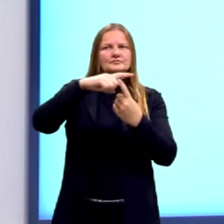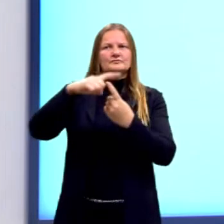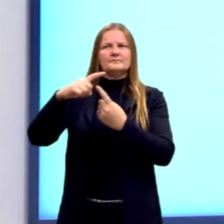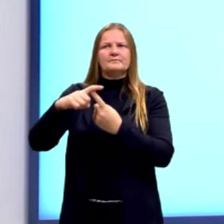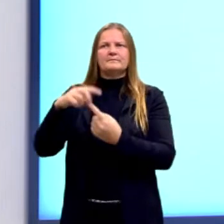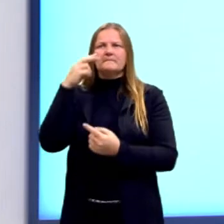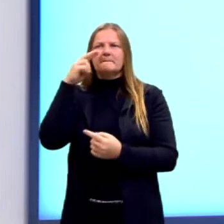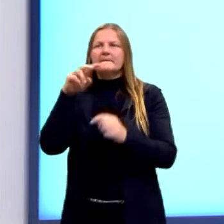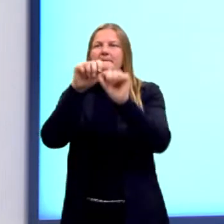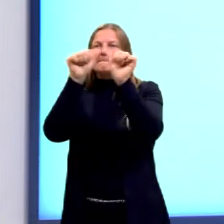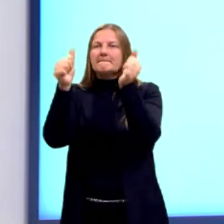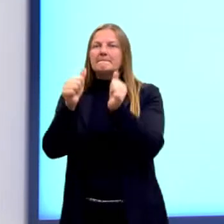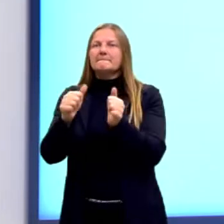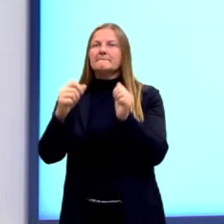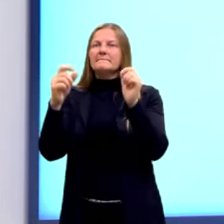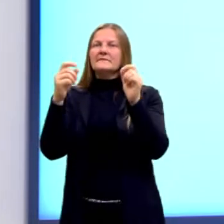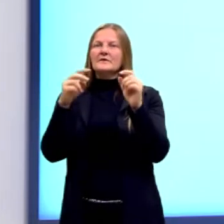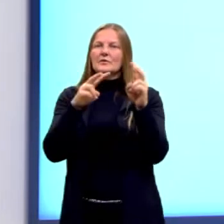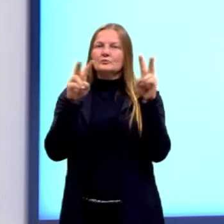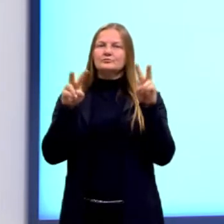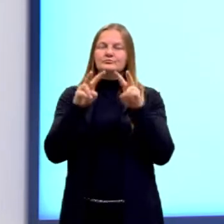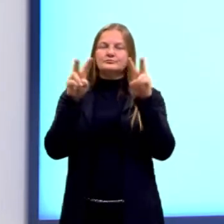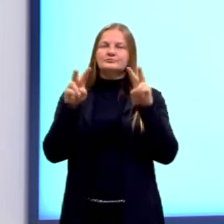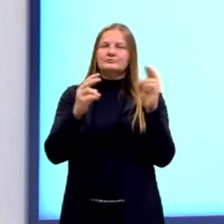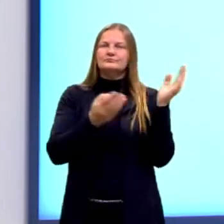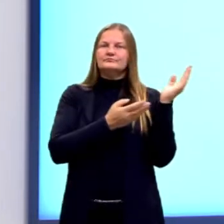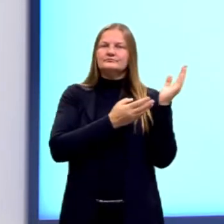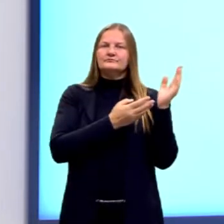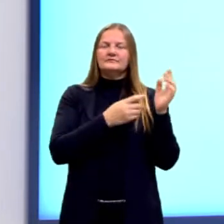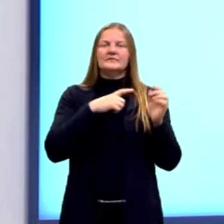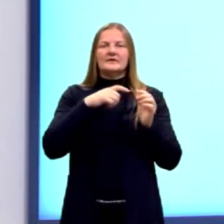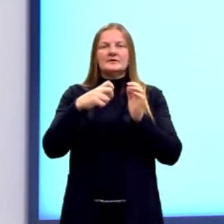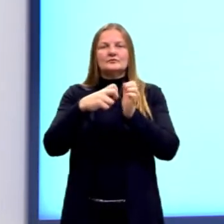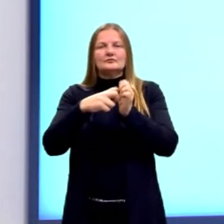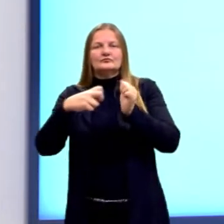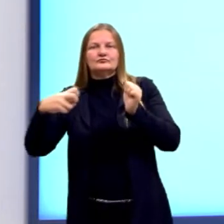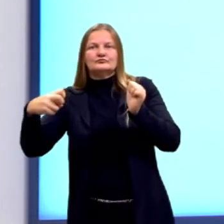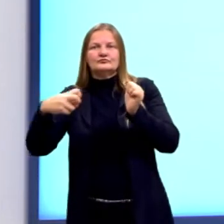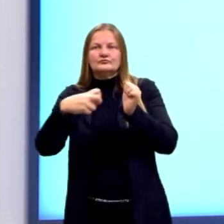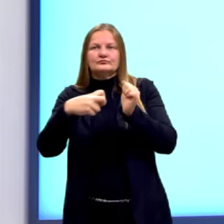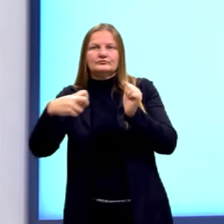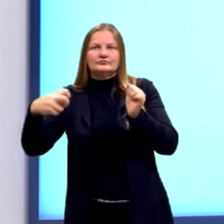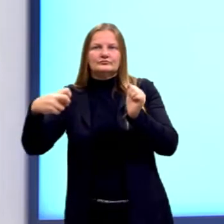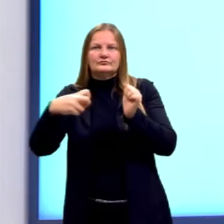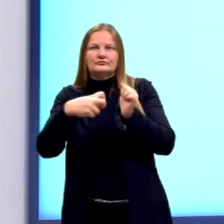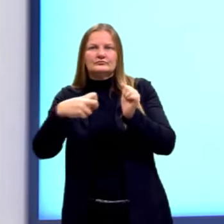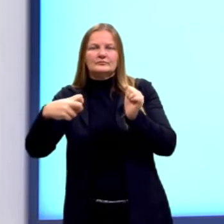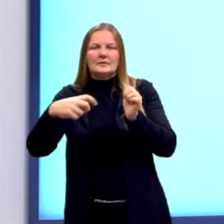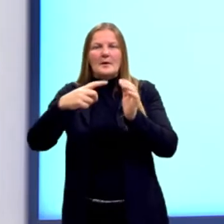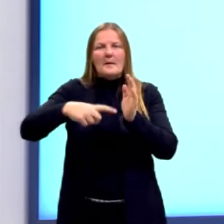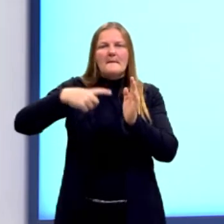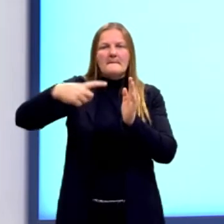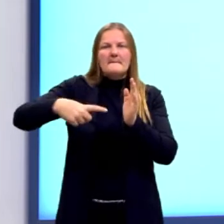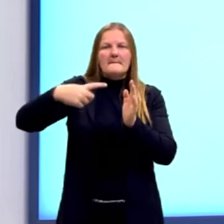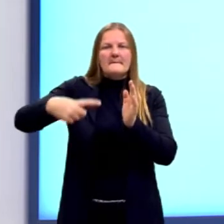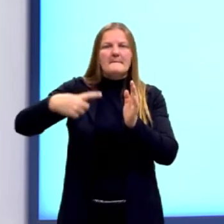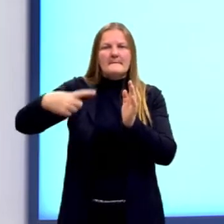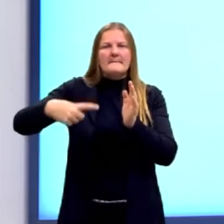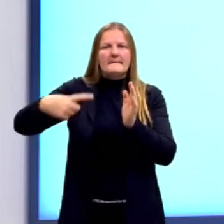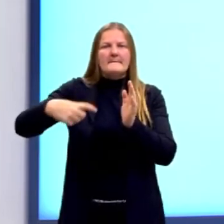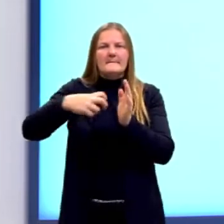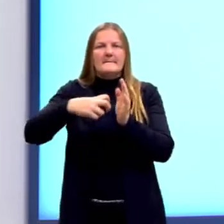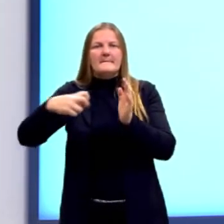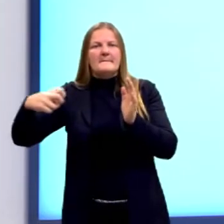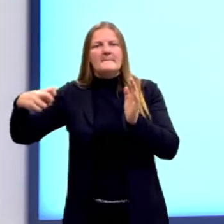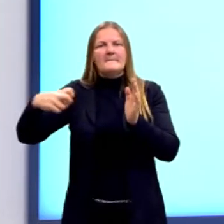imagem a gente consegue ver a energia potencial elástica tá que é onde a gente tem uma mola que nesse caso a gente